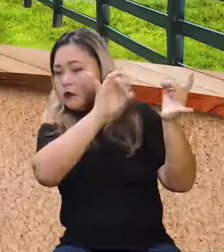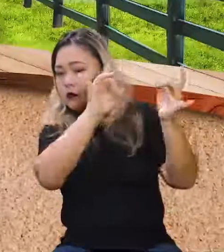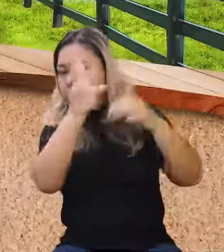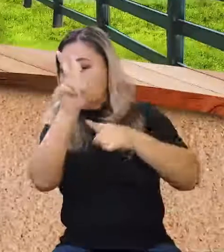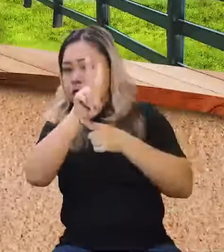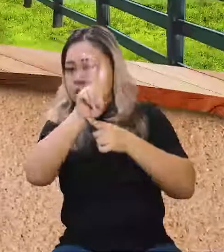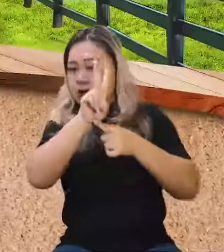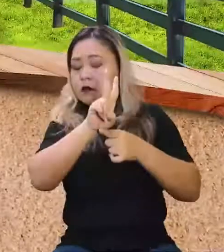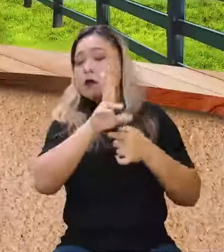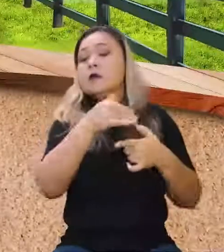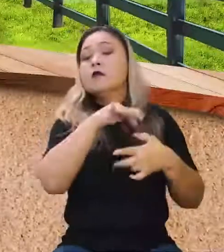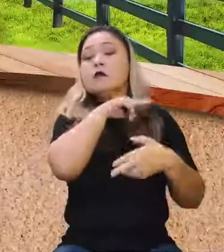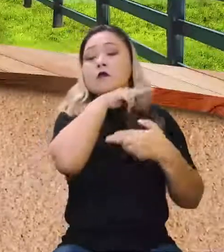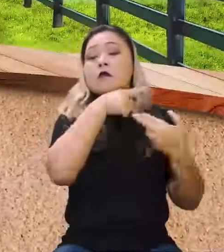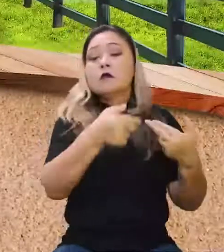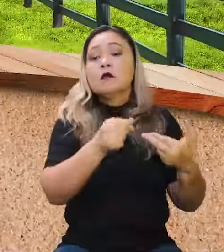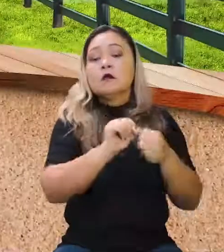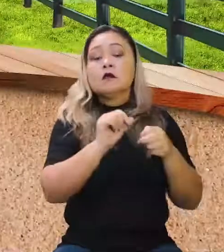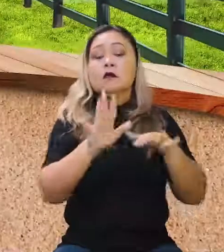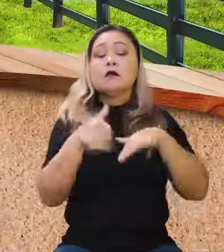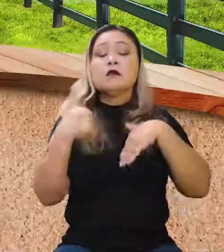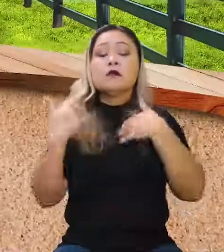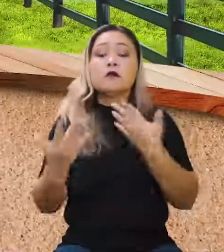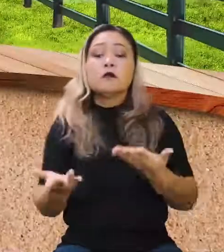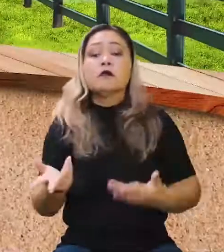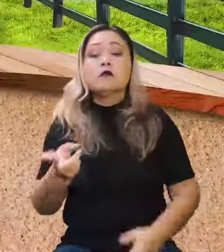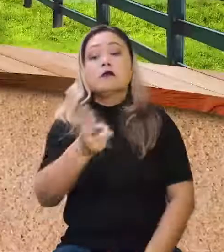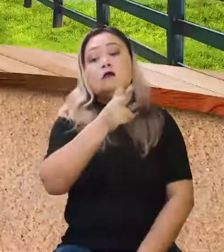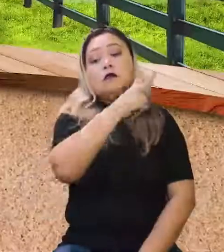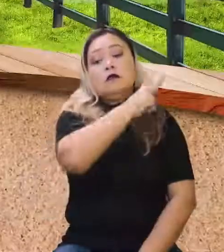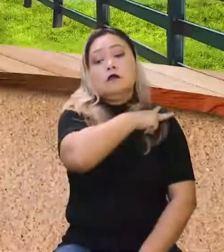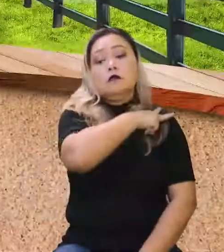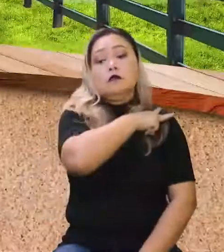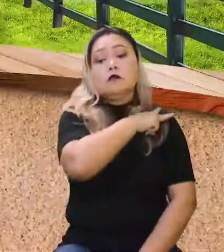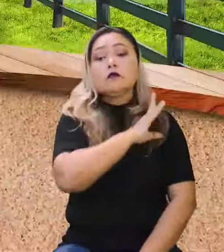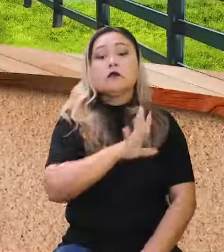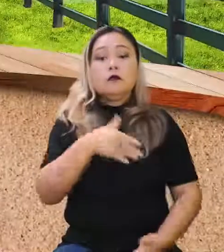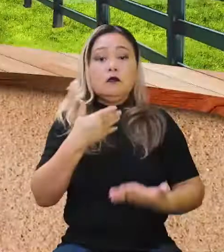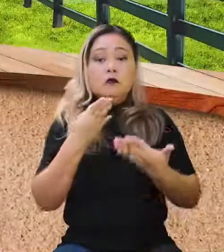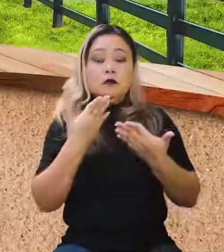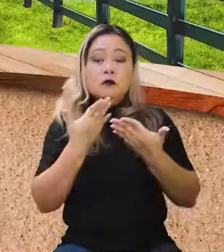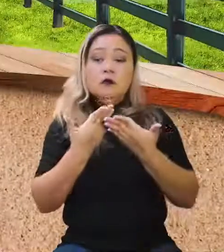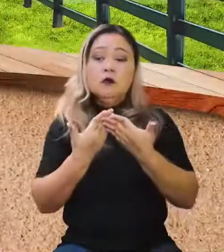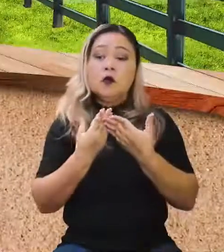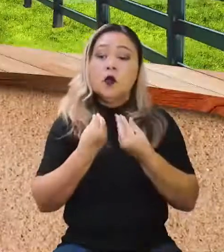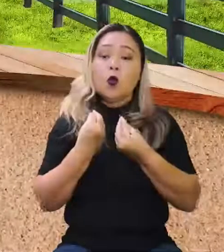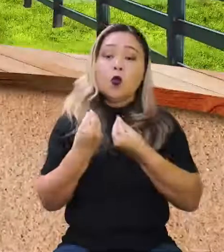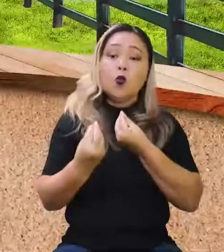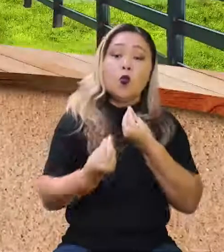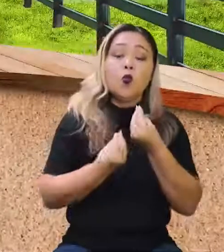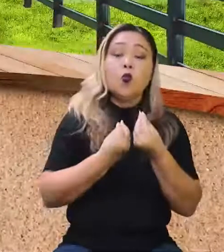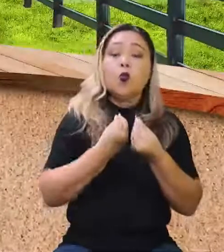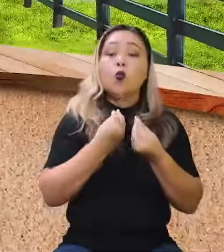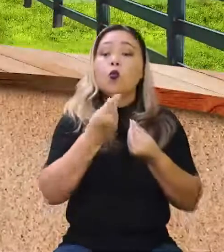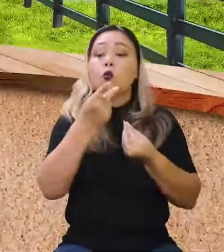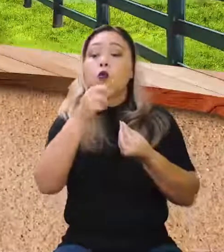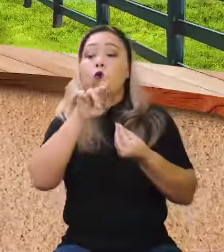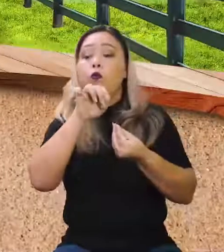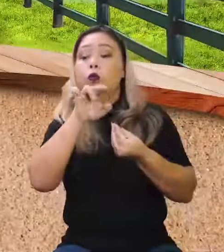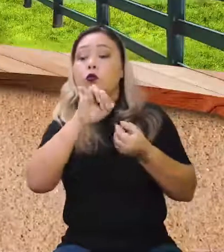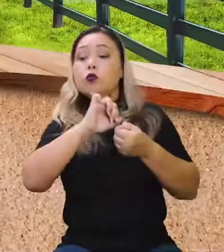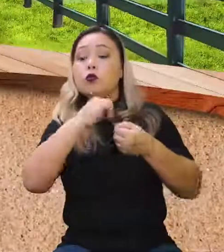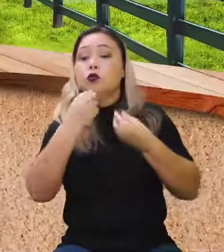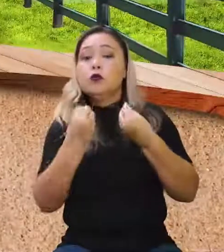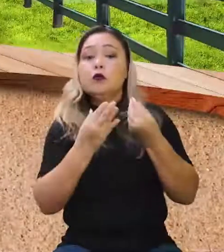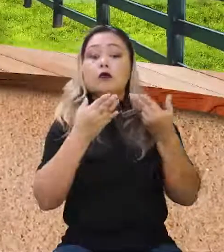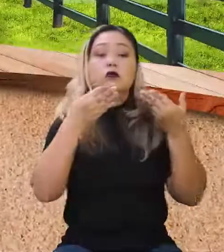criação. E como no segundo é estudado somente cultivares, somente produção da